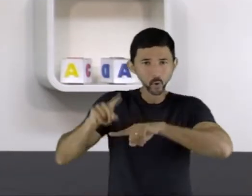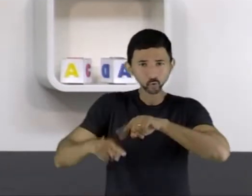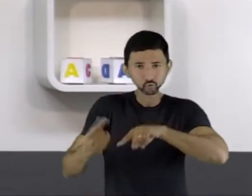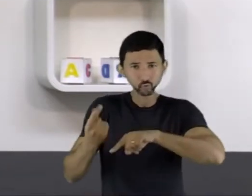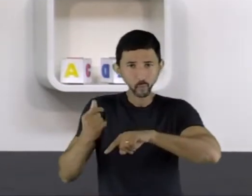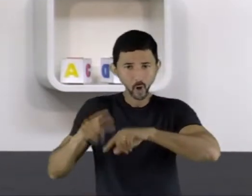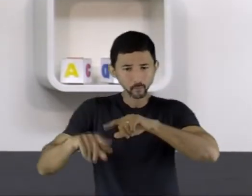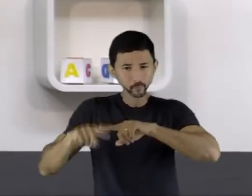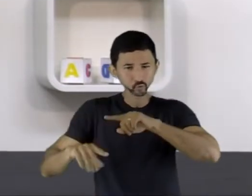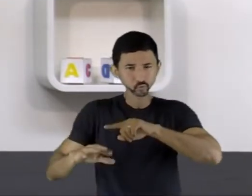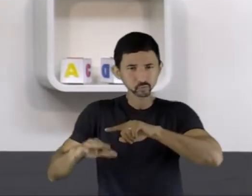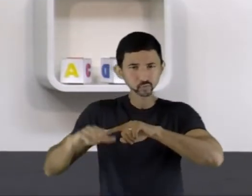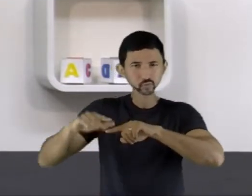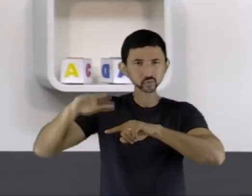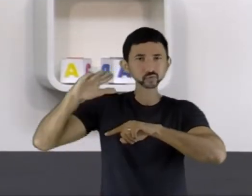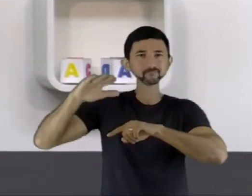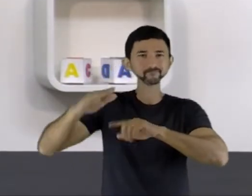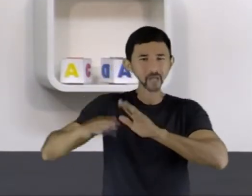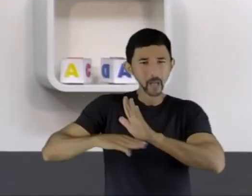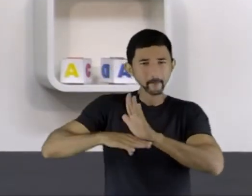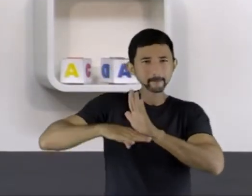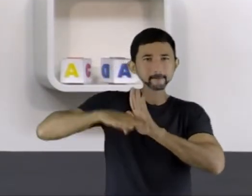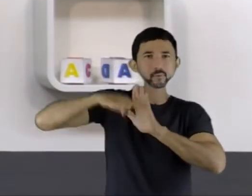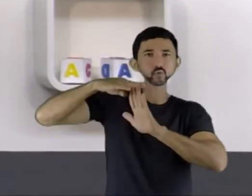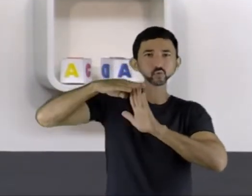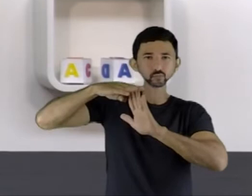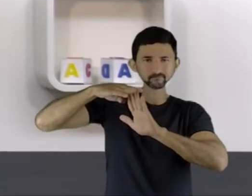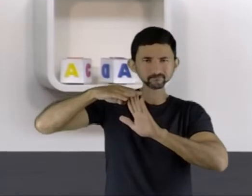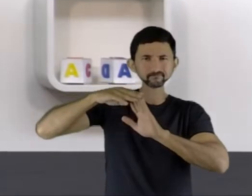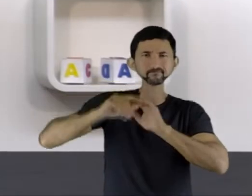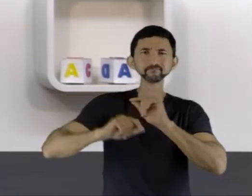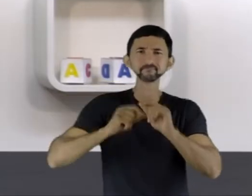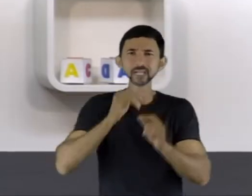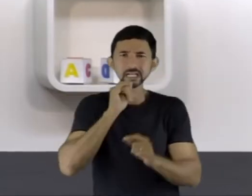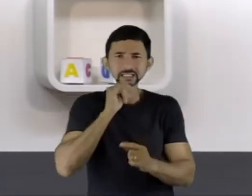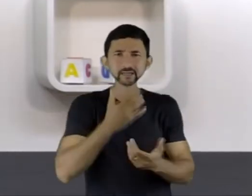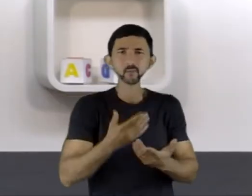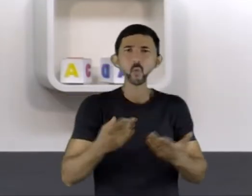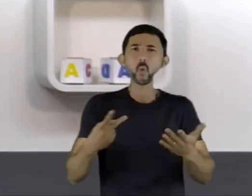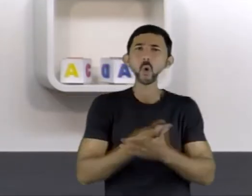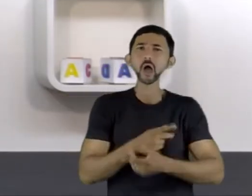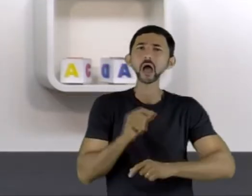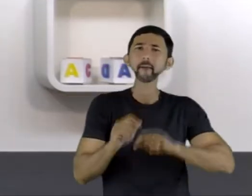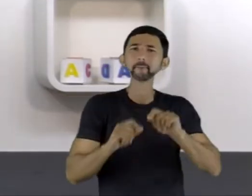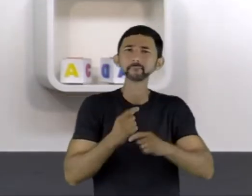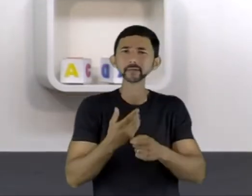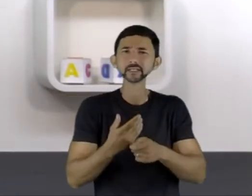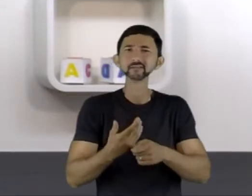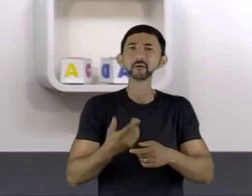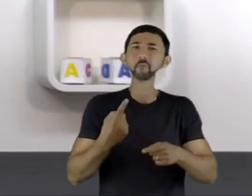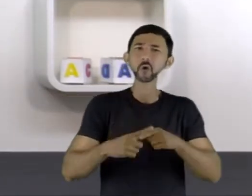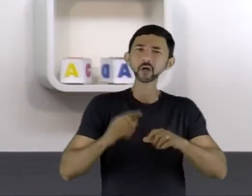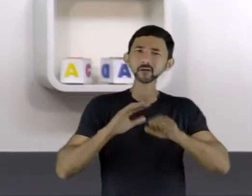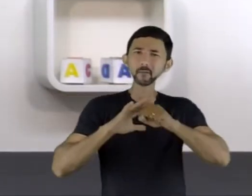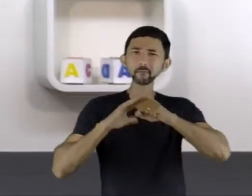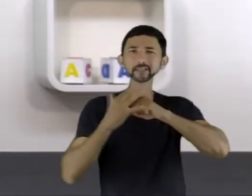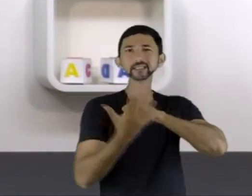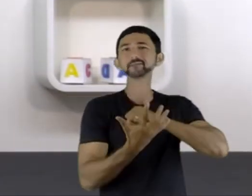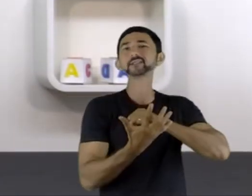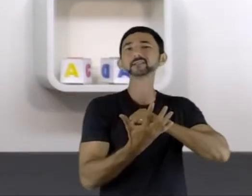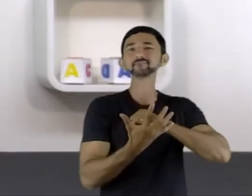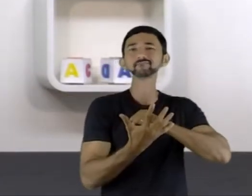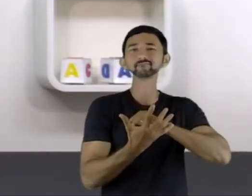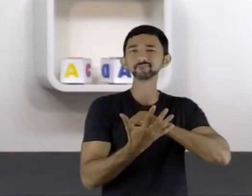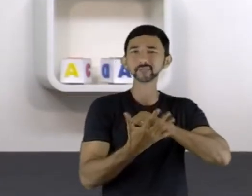muito, né? E eles estão dizendo que isso está sendo gerado por essa pandemia, que ainda não